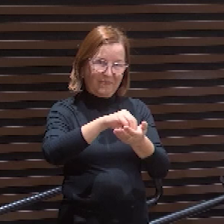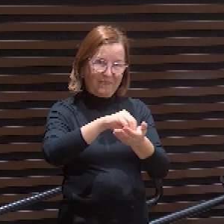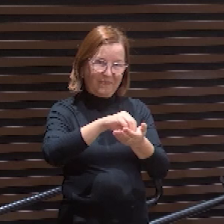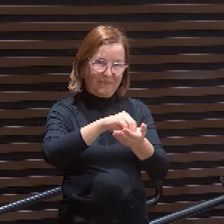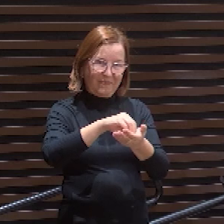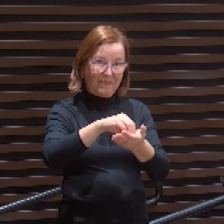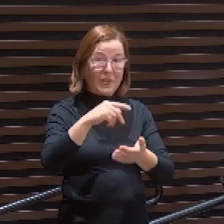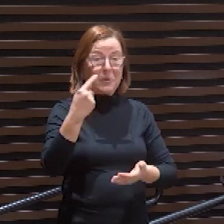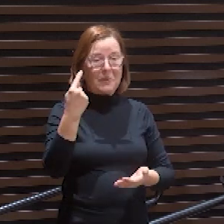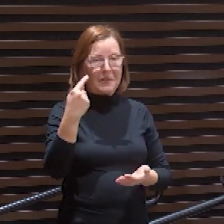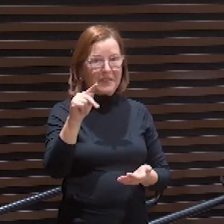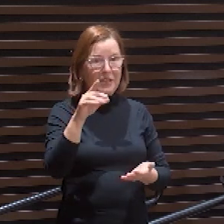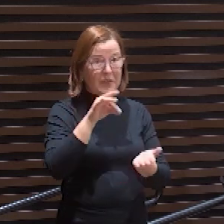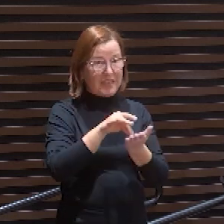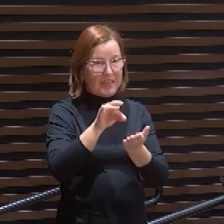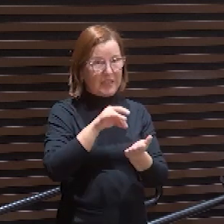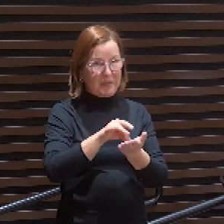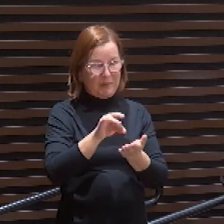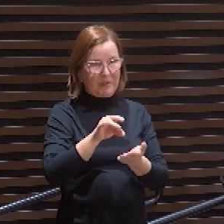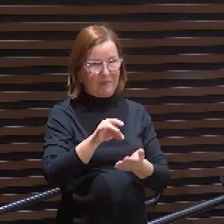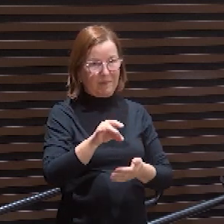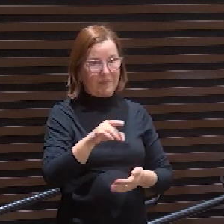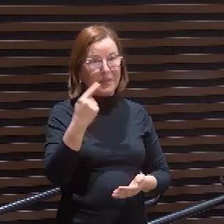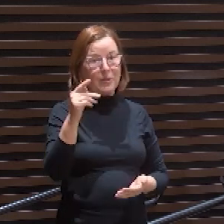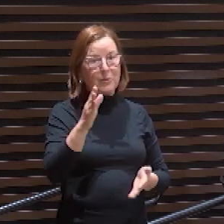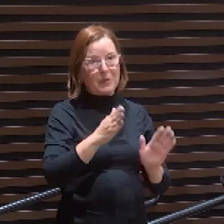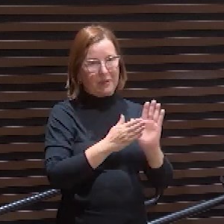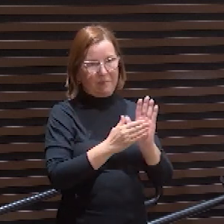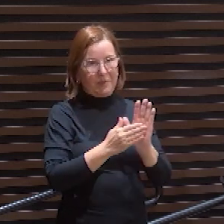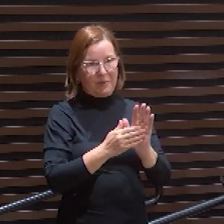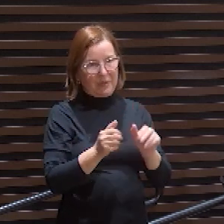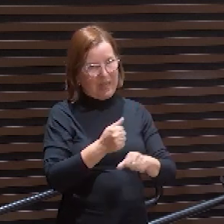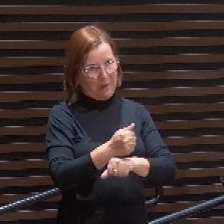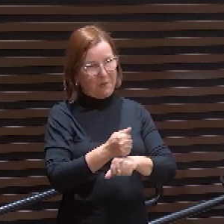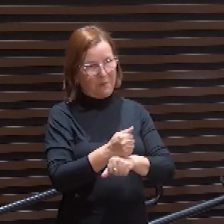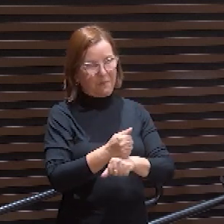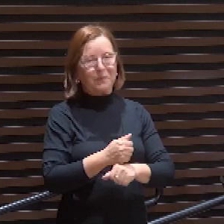os teus inimigos nas tuas mãos.